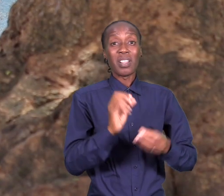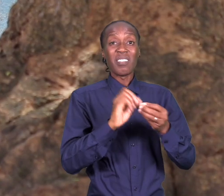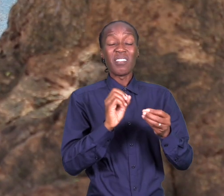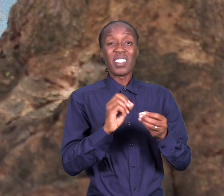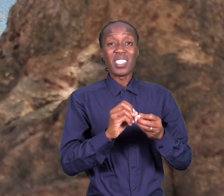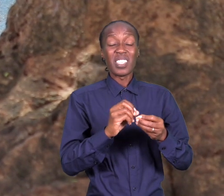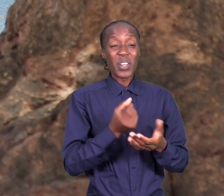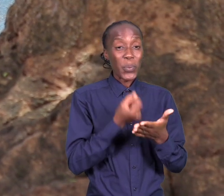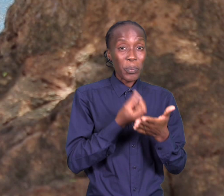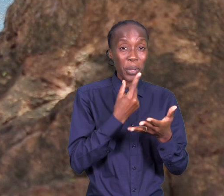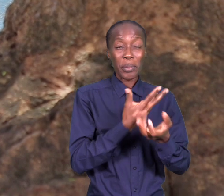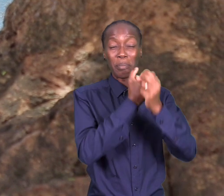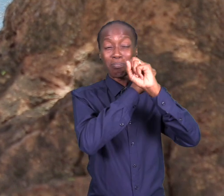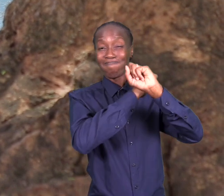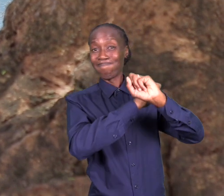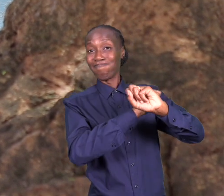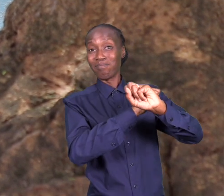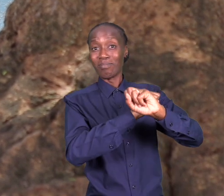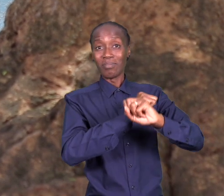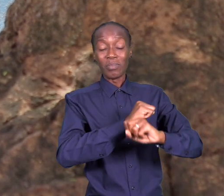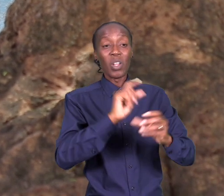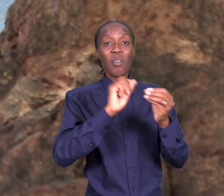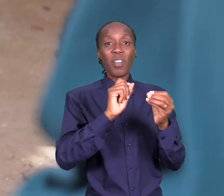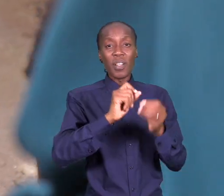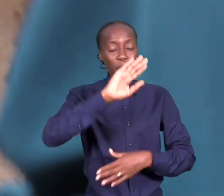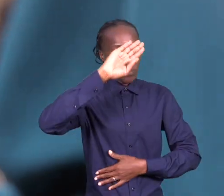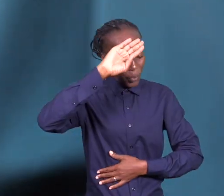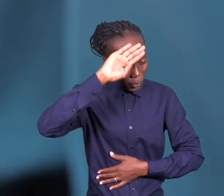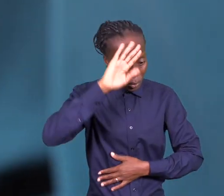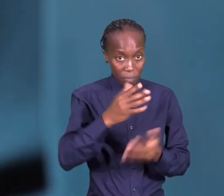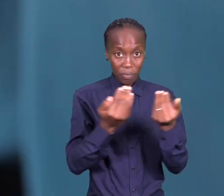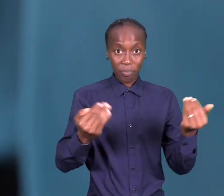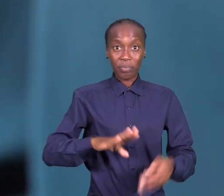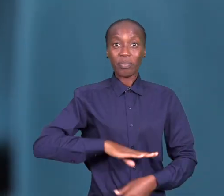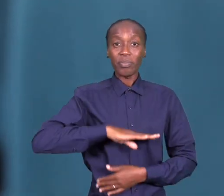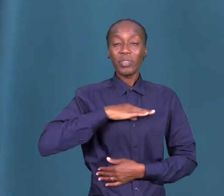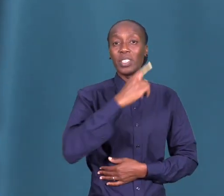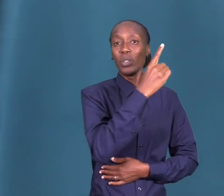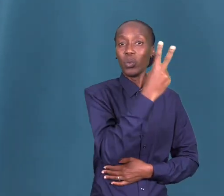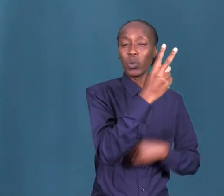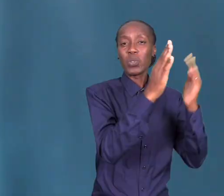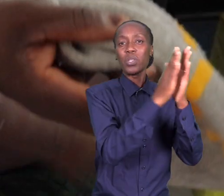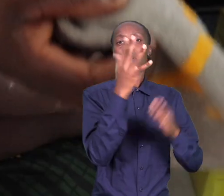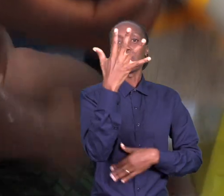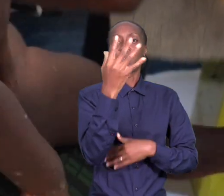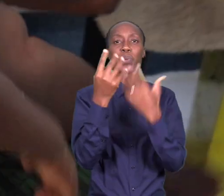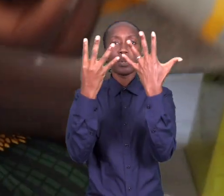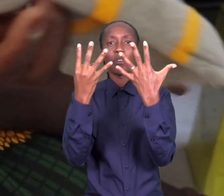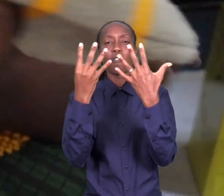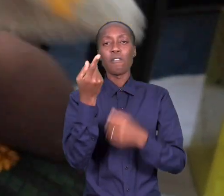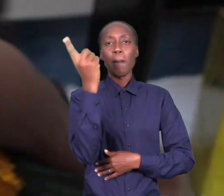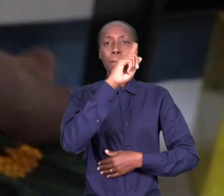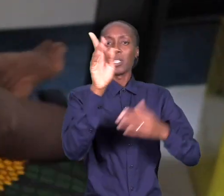faz a desparasitação com o albendazol, que é o mais indicado nas crianças dos 12 a 59 meses, esta